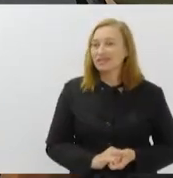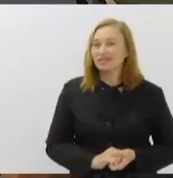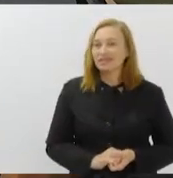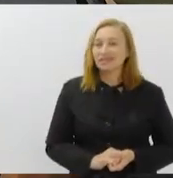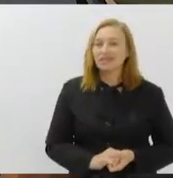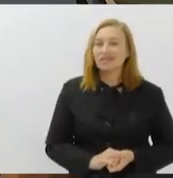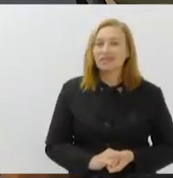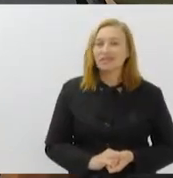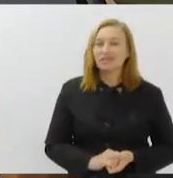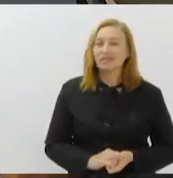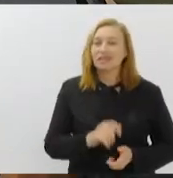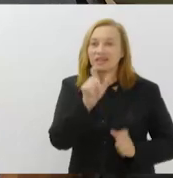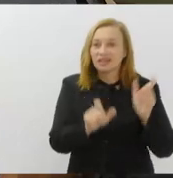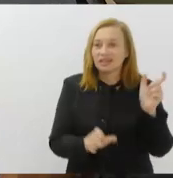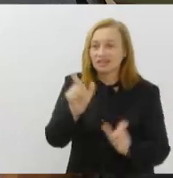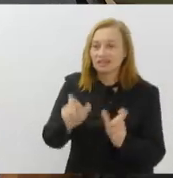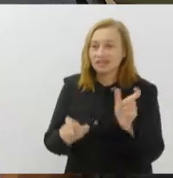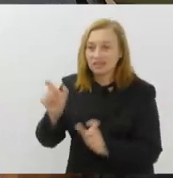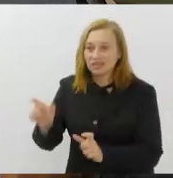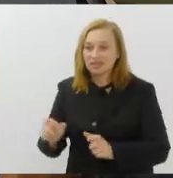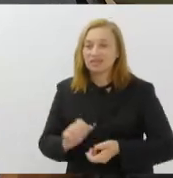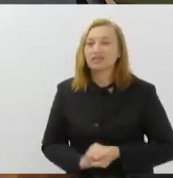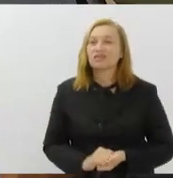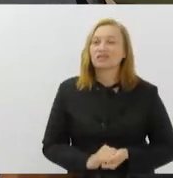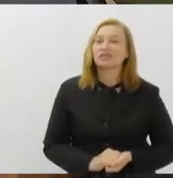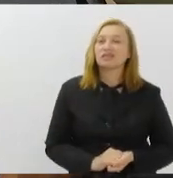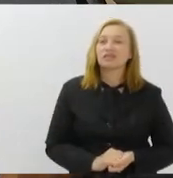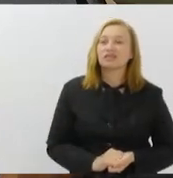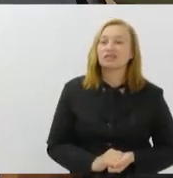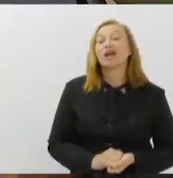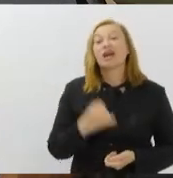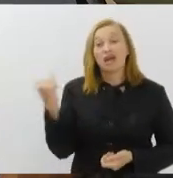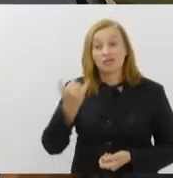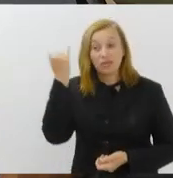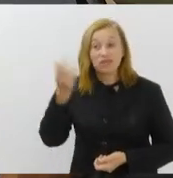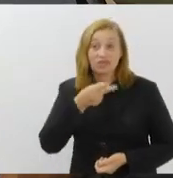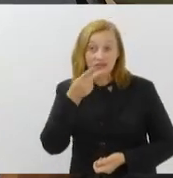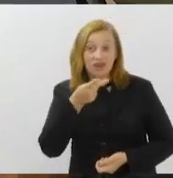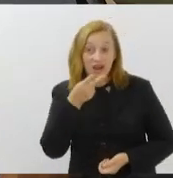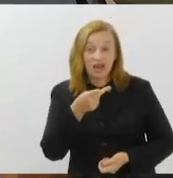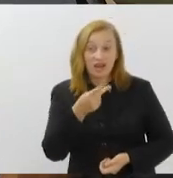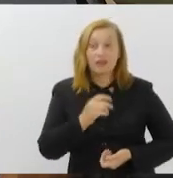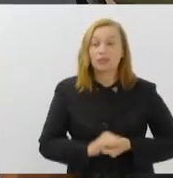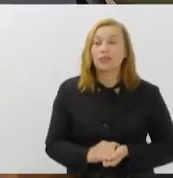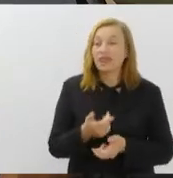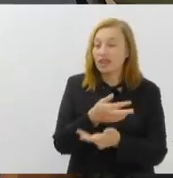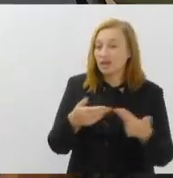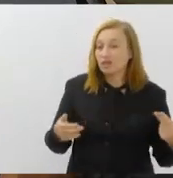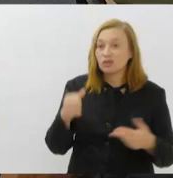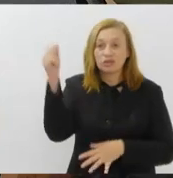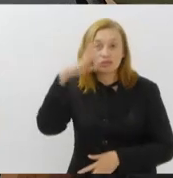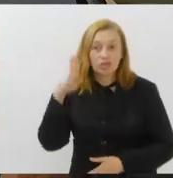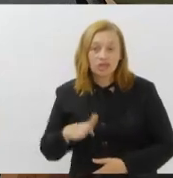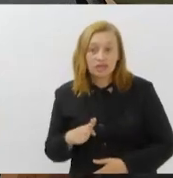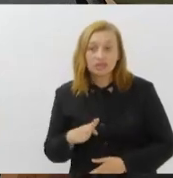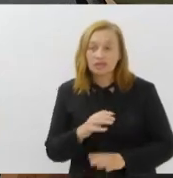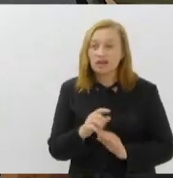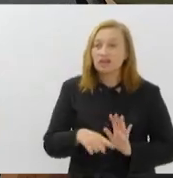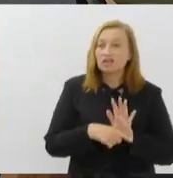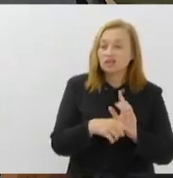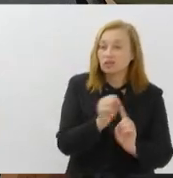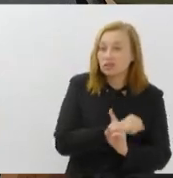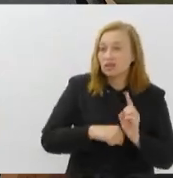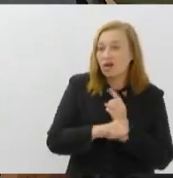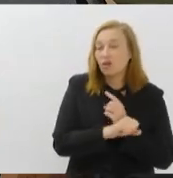a pessoa vai de balcão em balcão, síndrome do balcão, né, é importante dizer isso, né, existe essa coisa no Brasil. E essa assistente social, colega nossa,